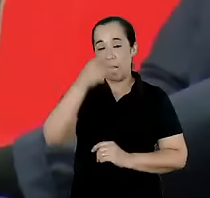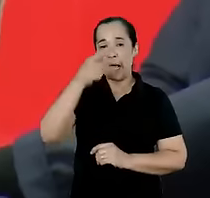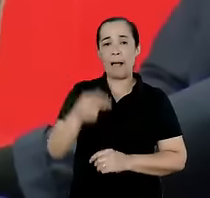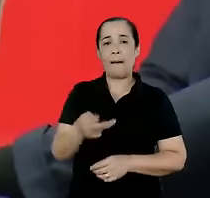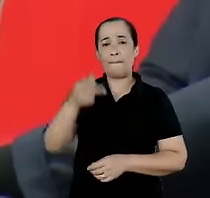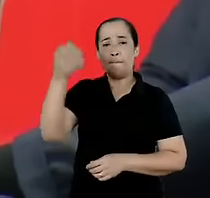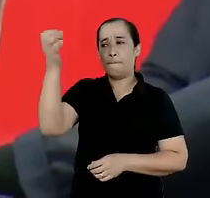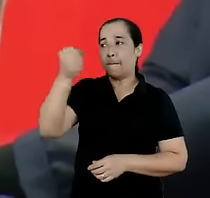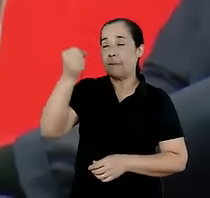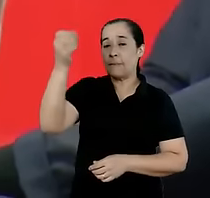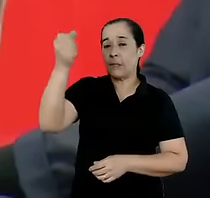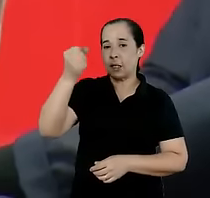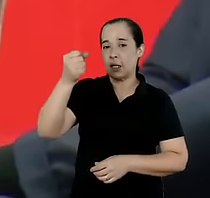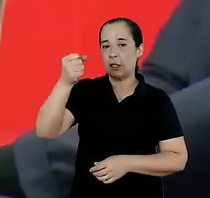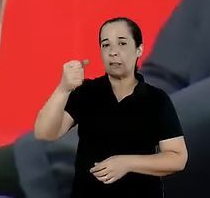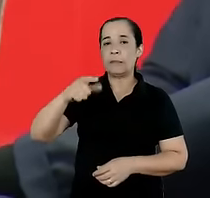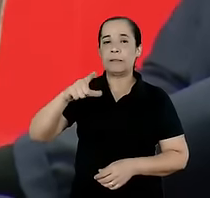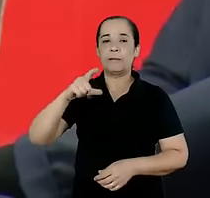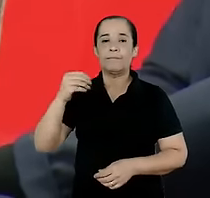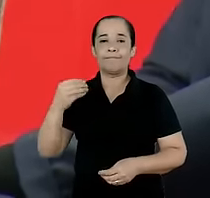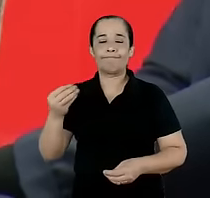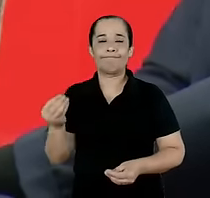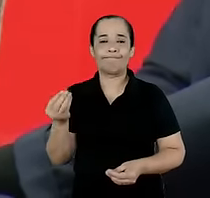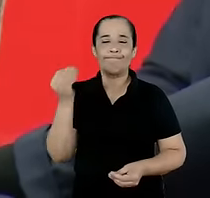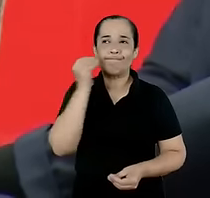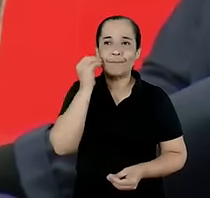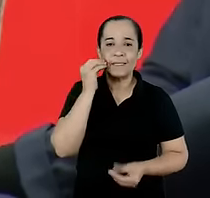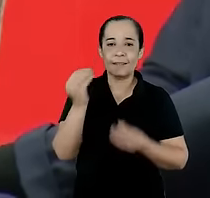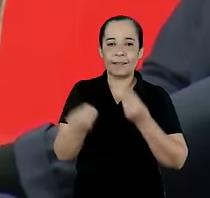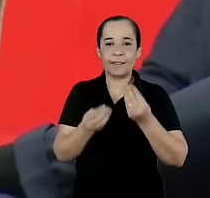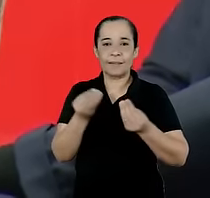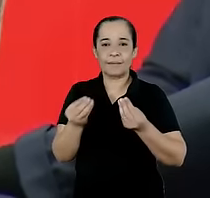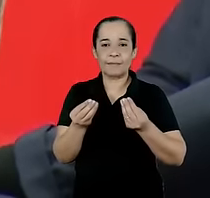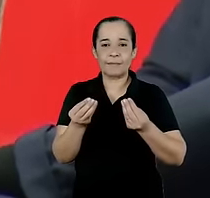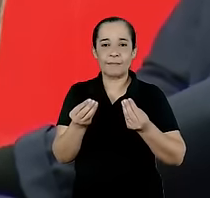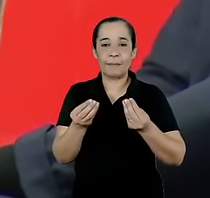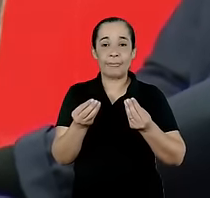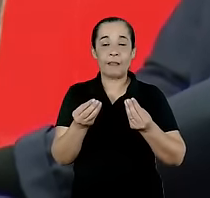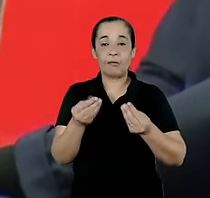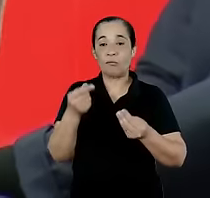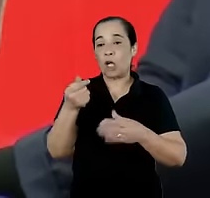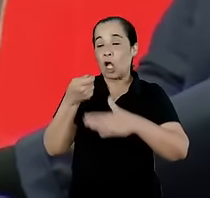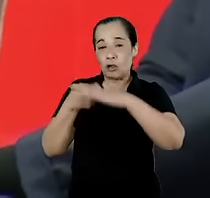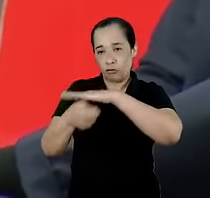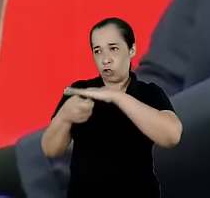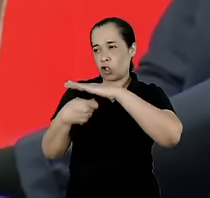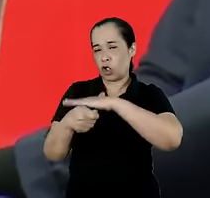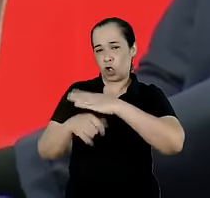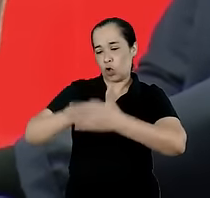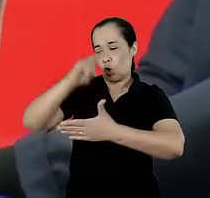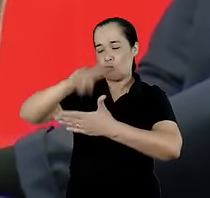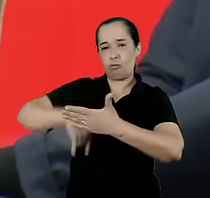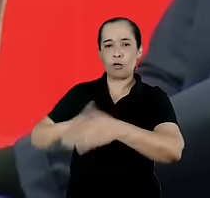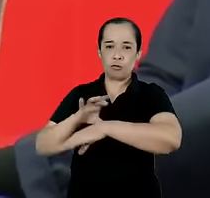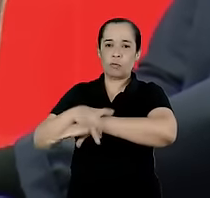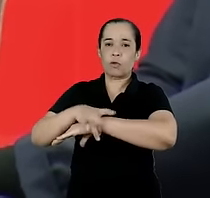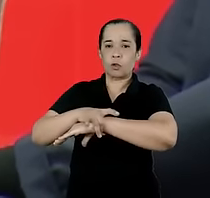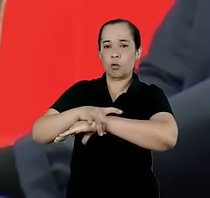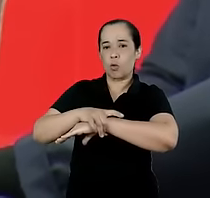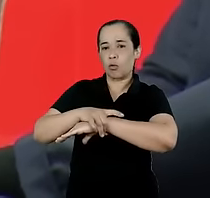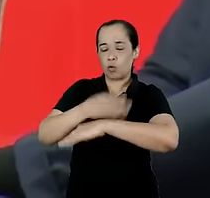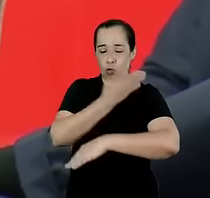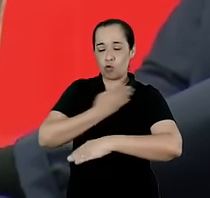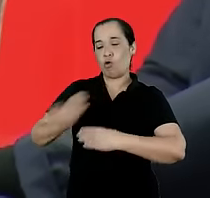medida eh eh investir em título Seguros do governo de longo prazo